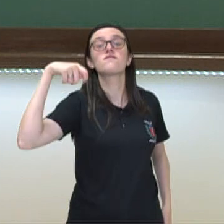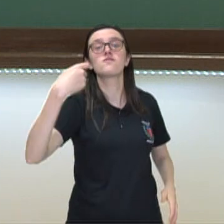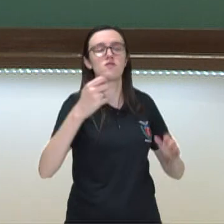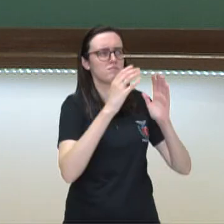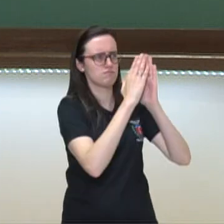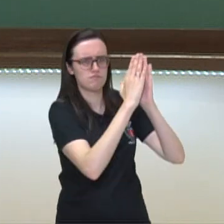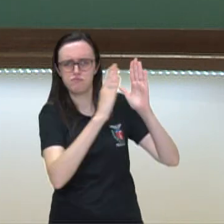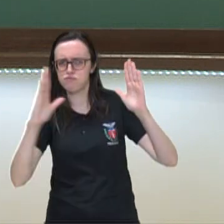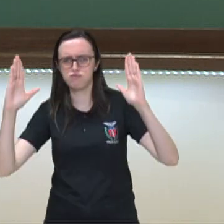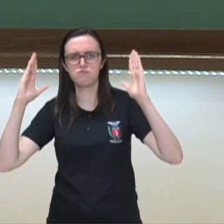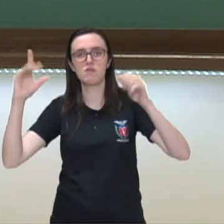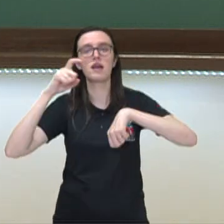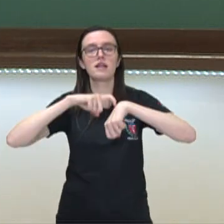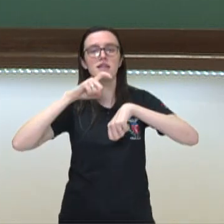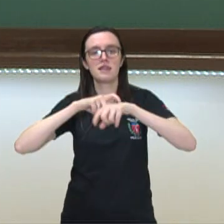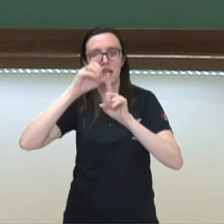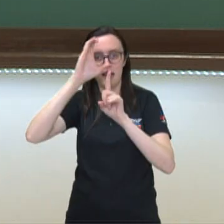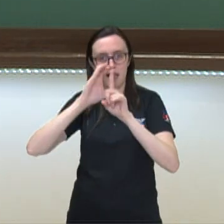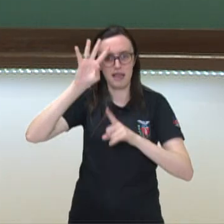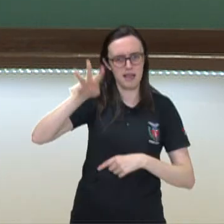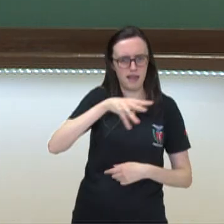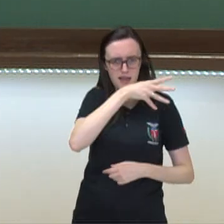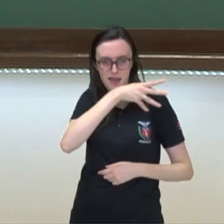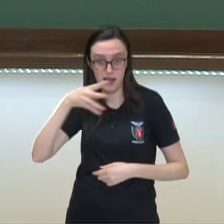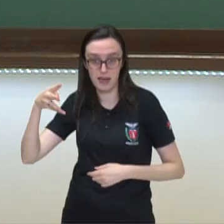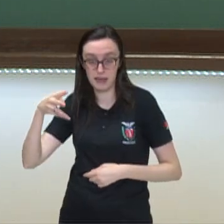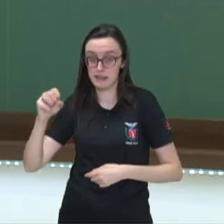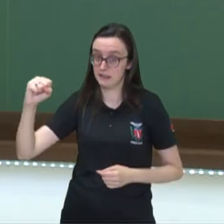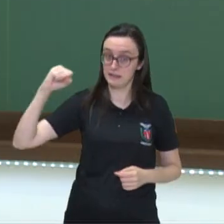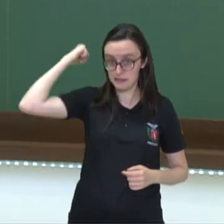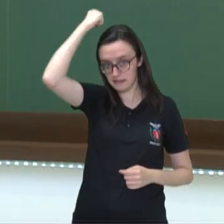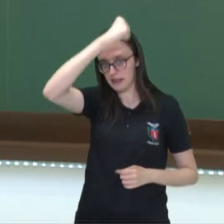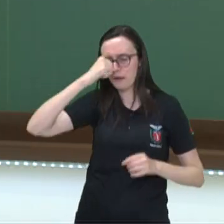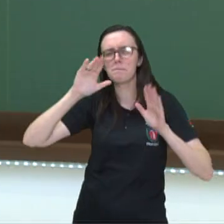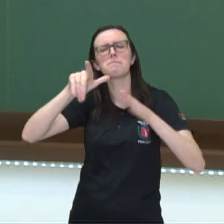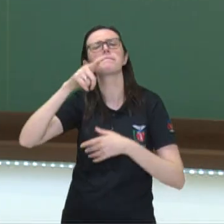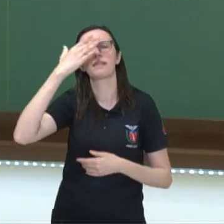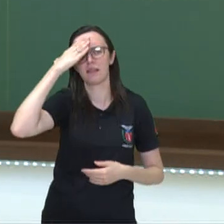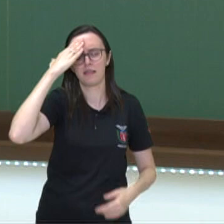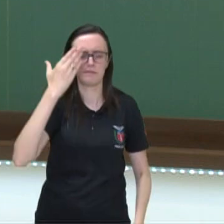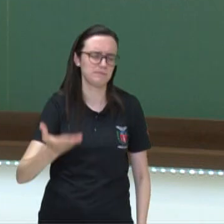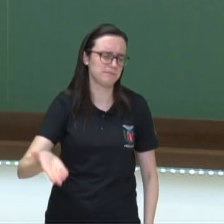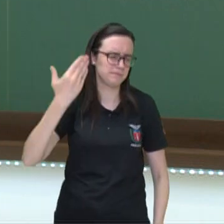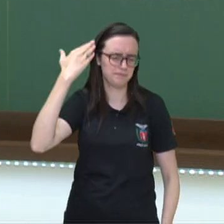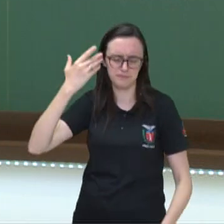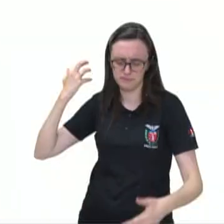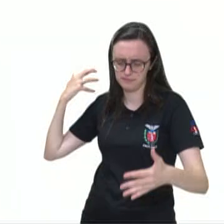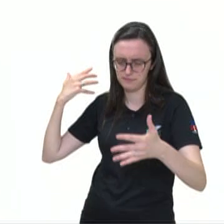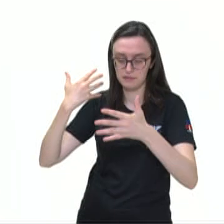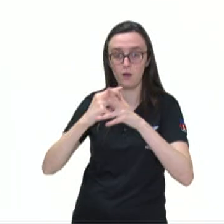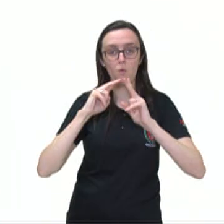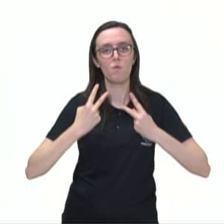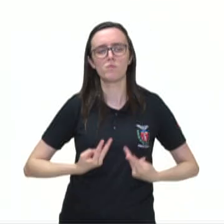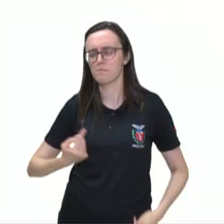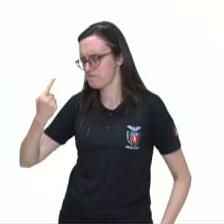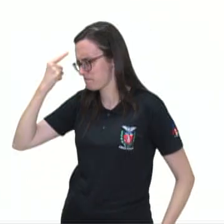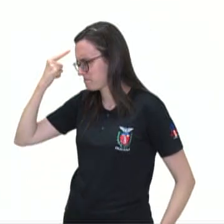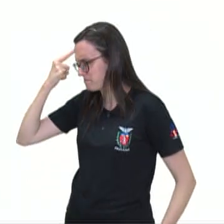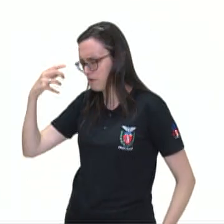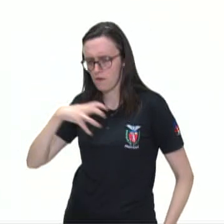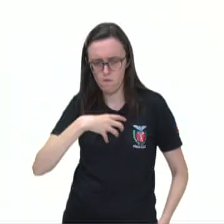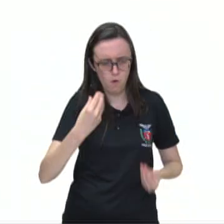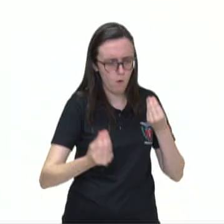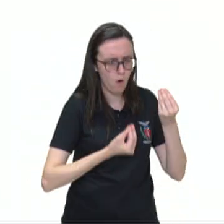temporalidade dos calendários sagrados. Bom, desde a antiguidade, os seres humanos procuraram adotar formas